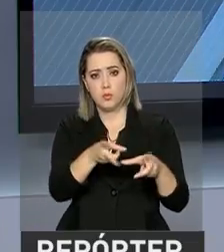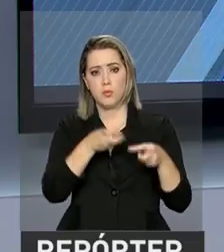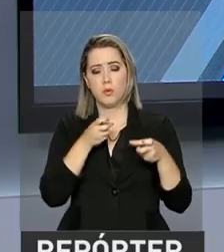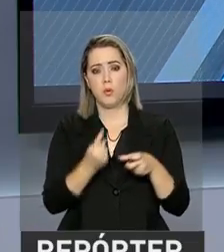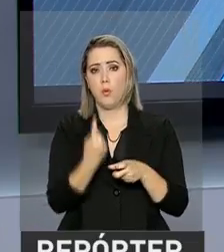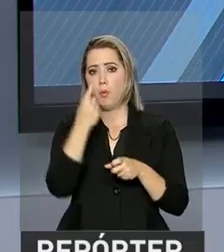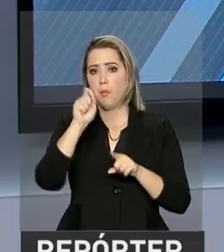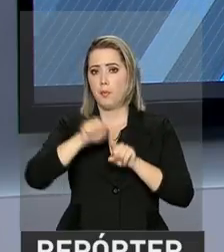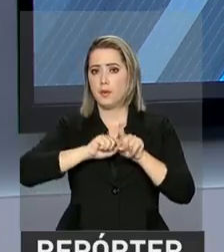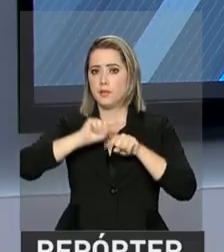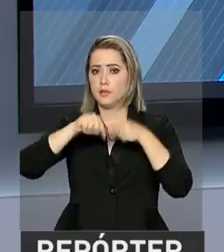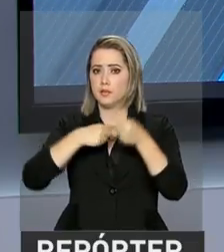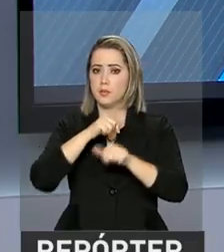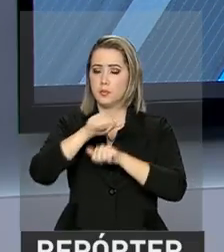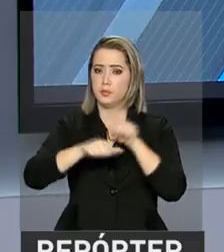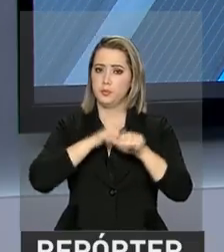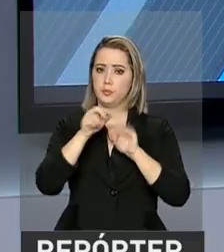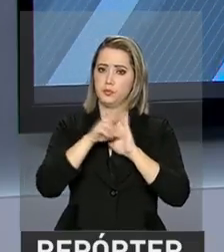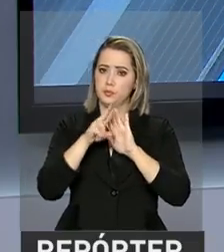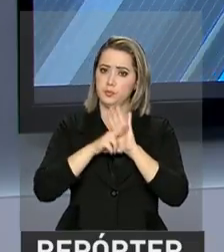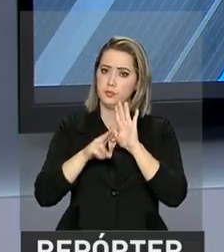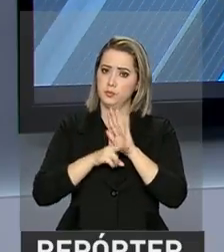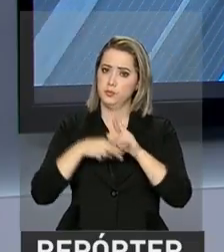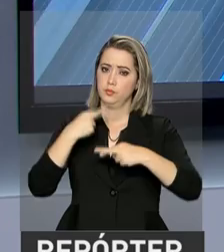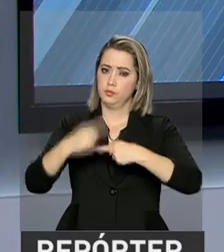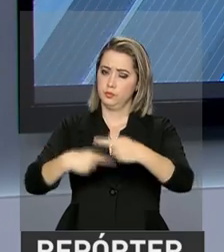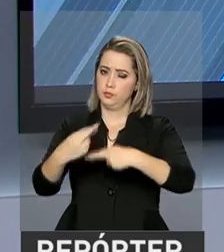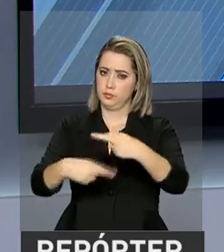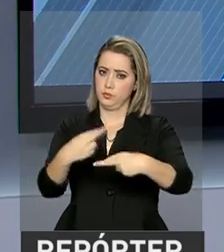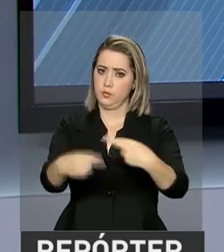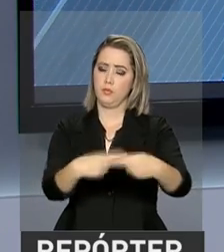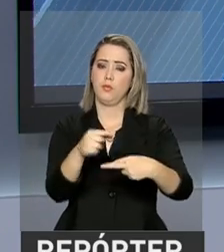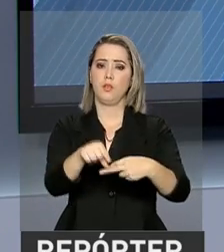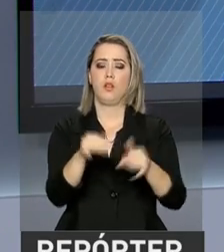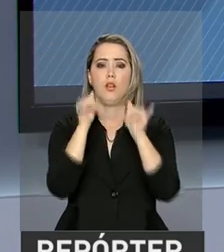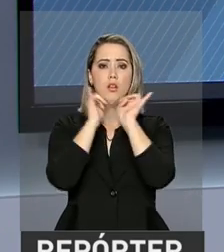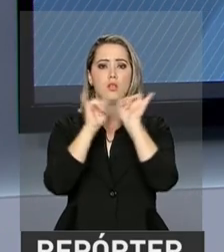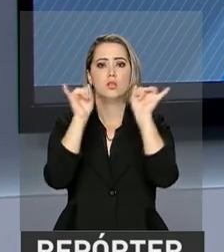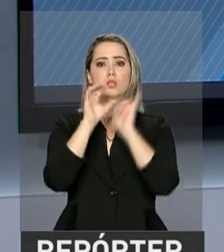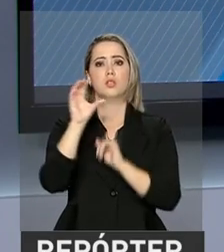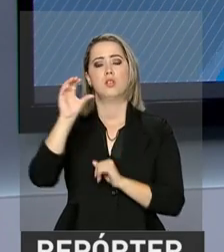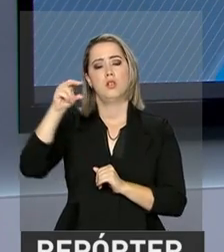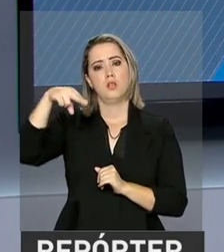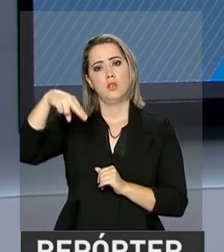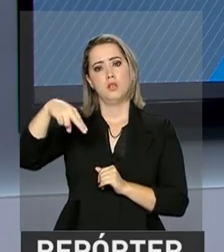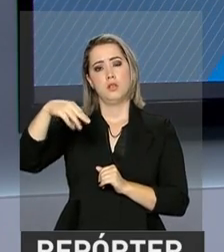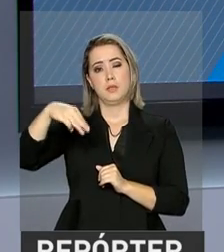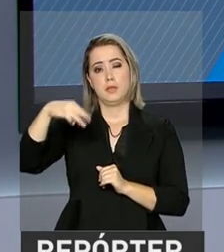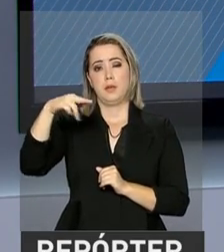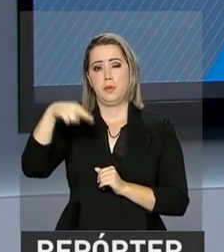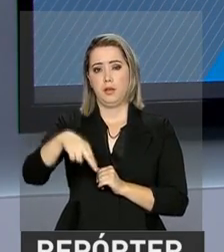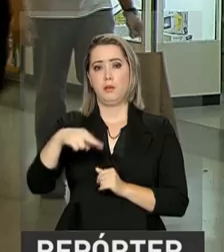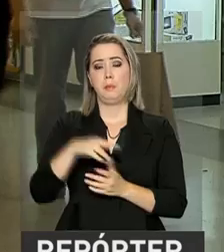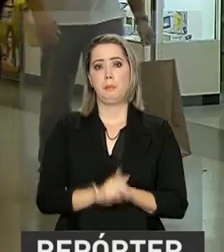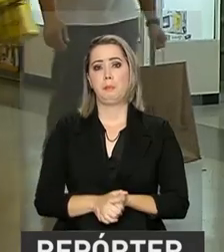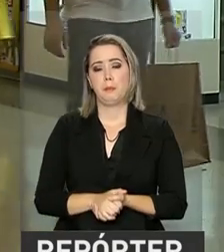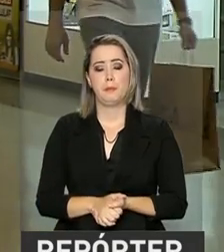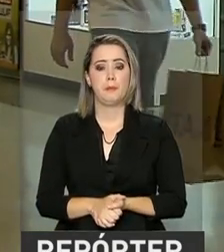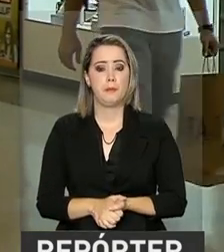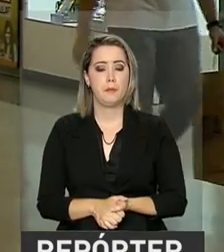mês após as mudanças nas regras do rotativo anunciadas pelo conselho monetário nacional